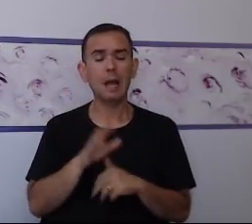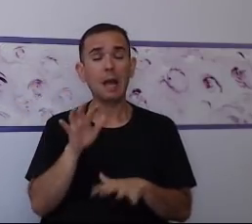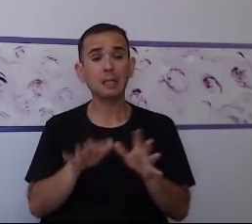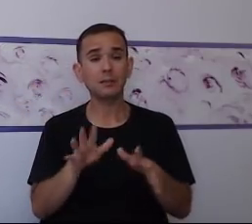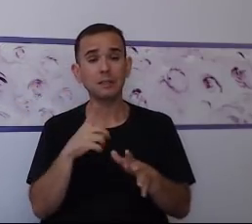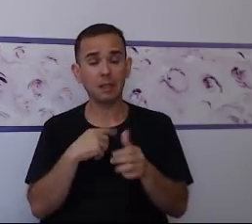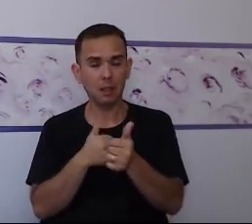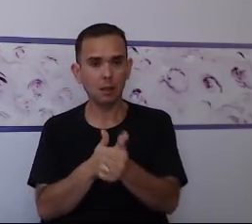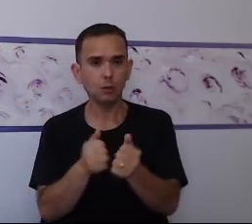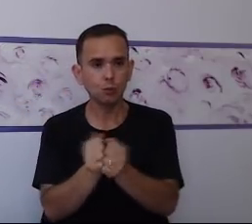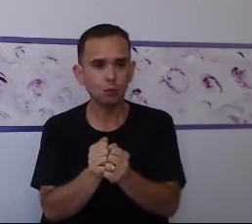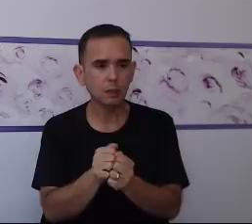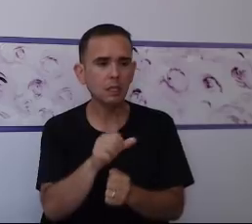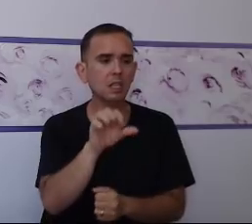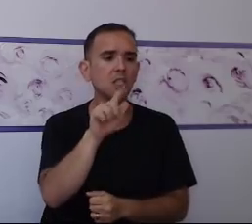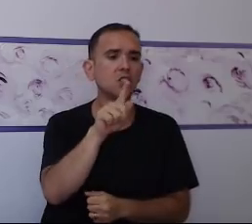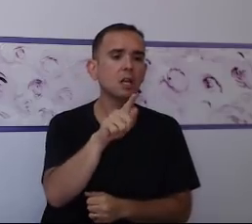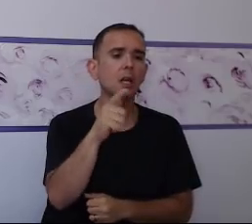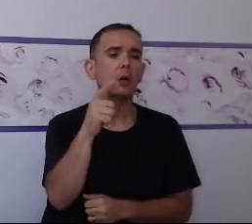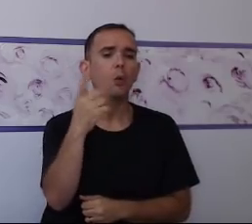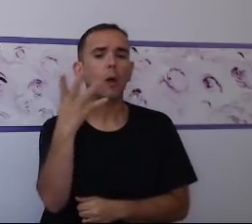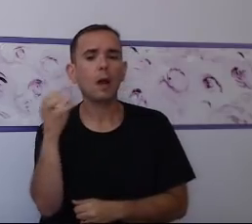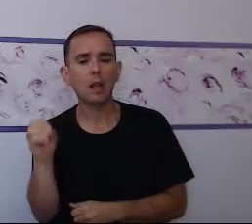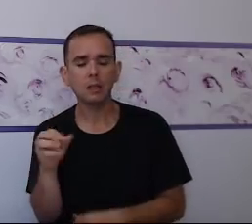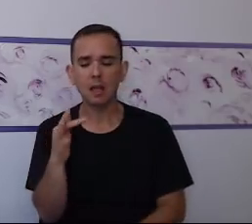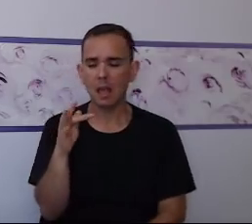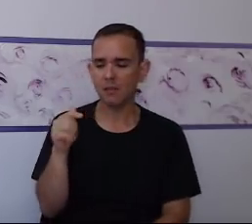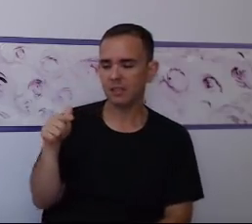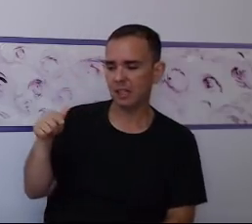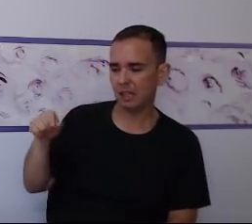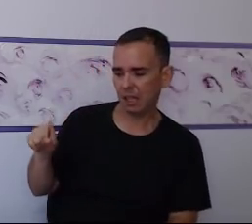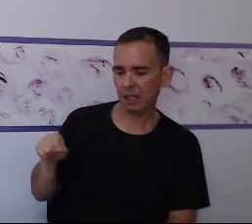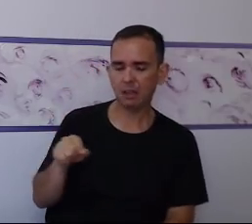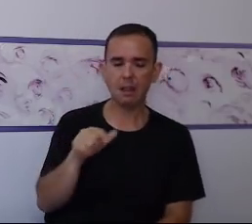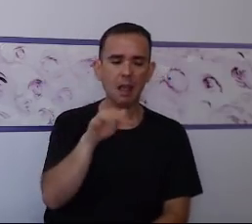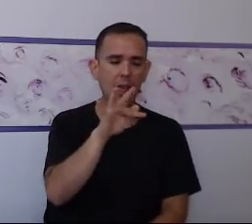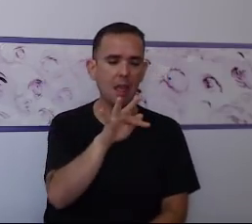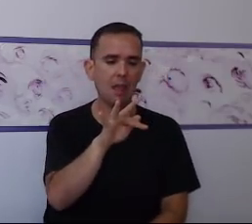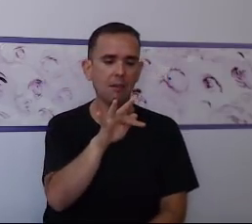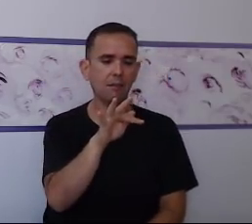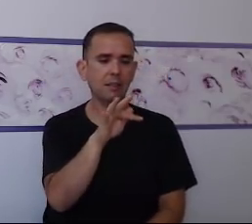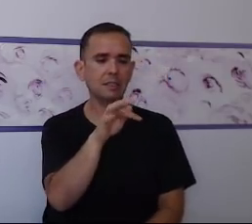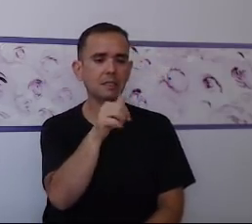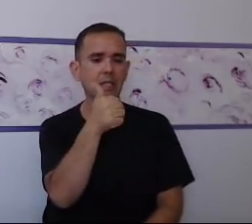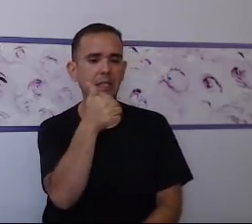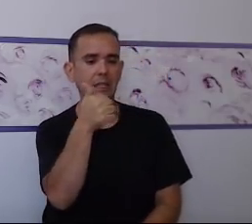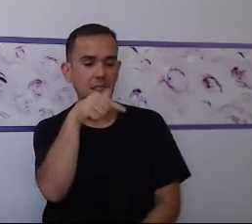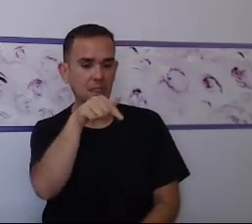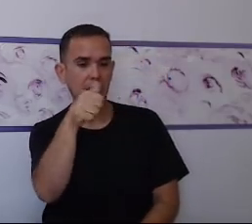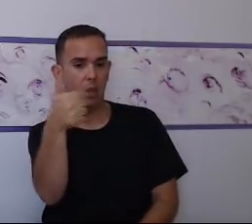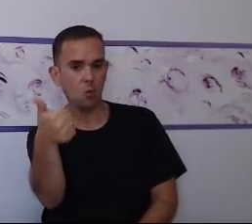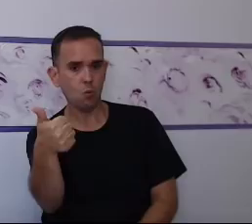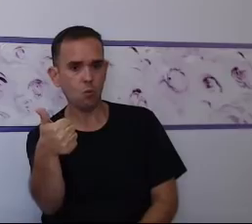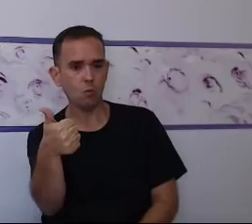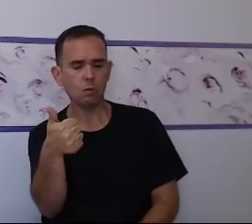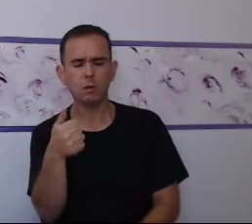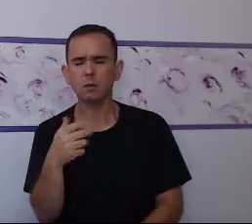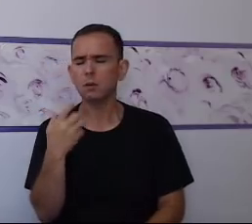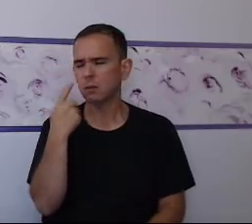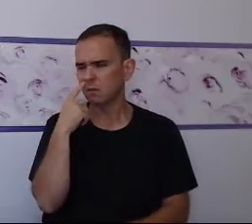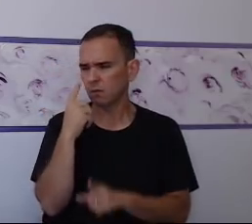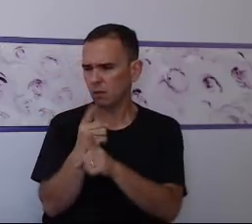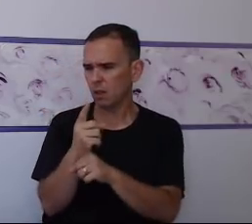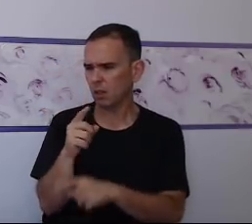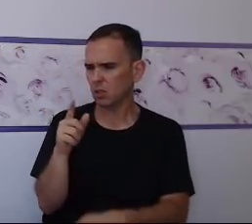vem acompanhado de G40, de F70, de F71, 2. Então vamos lá. Quando ele vem acompanhado de G40, ele